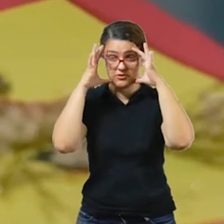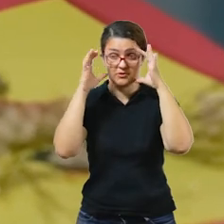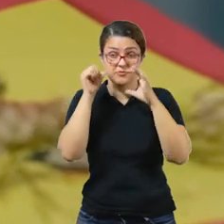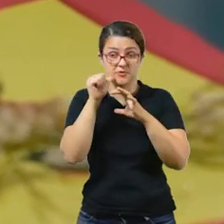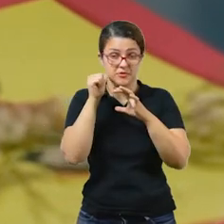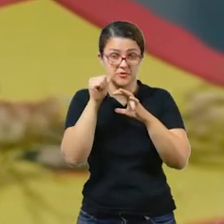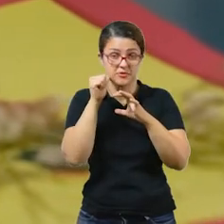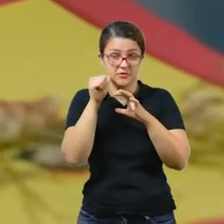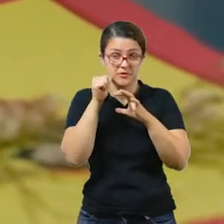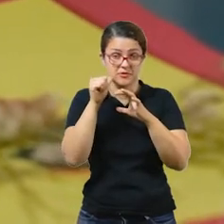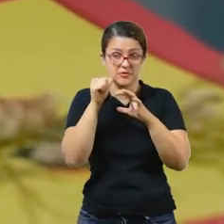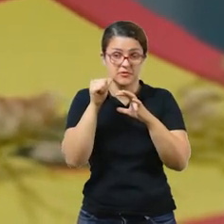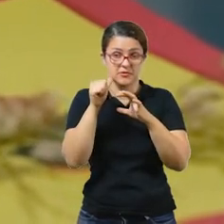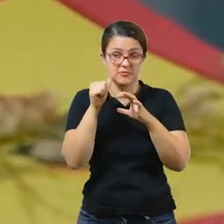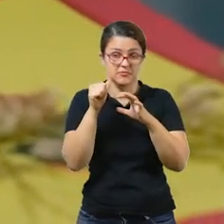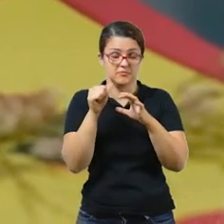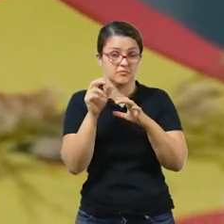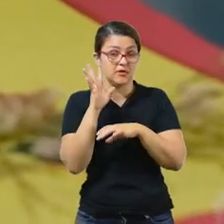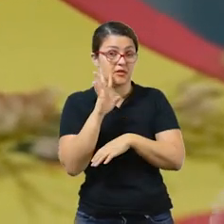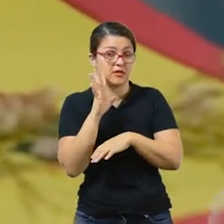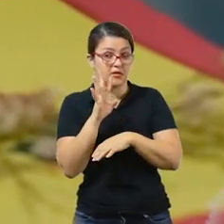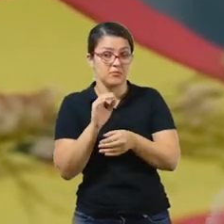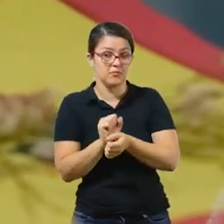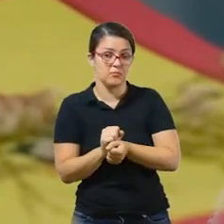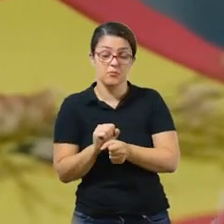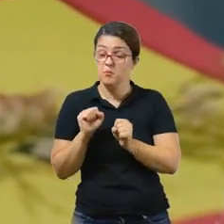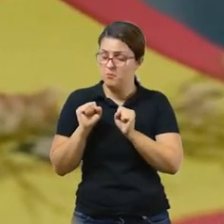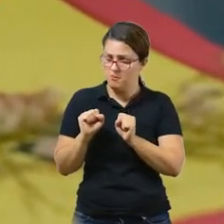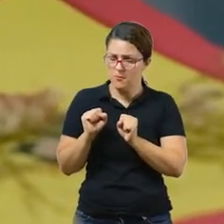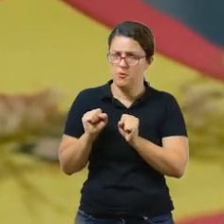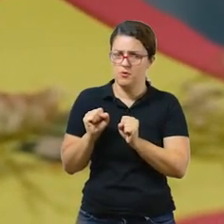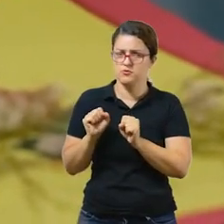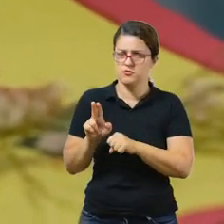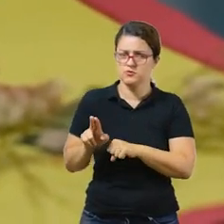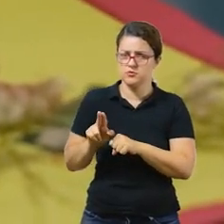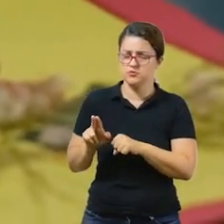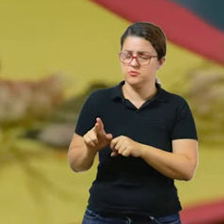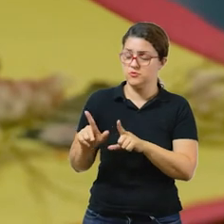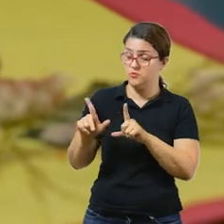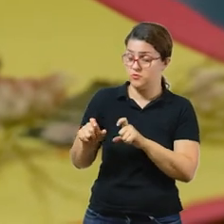ser representada, a cabeça da Sininho. Olha só que legal. Ou pode ser uma foto